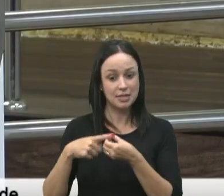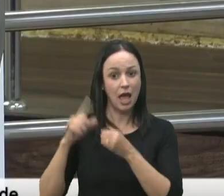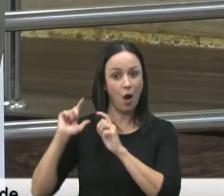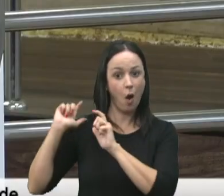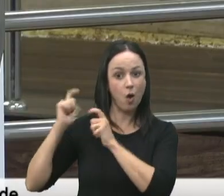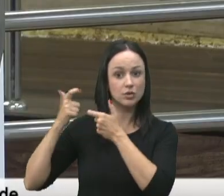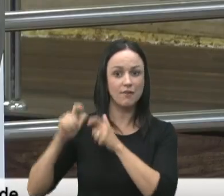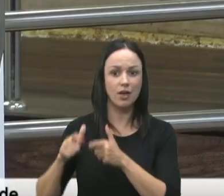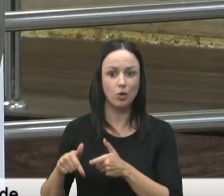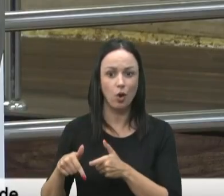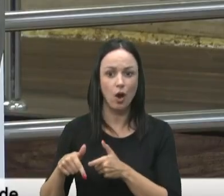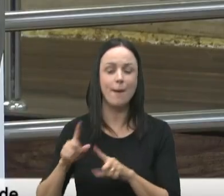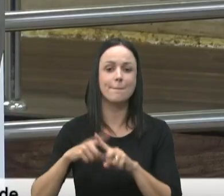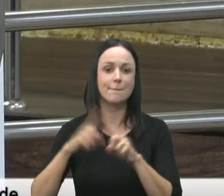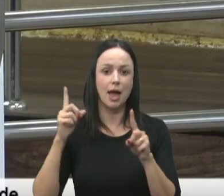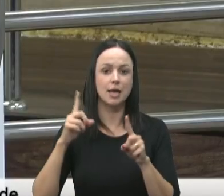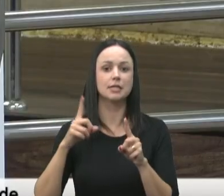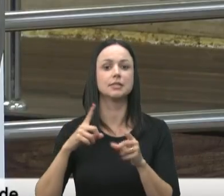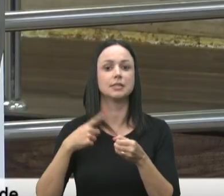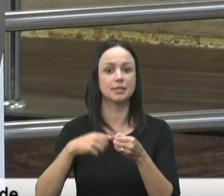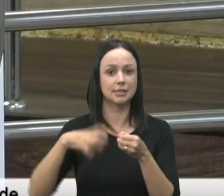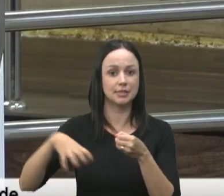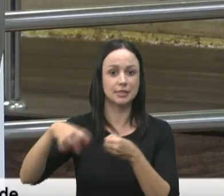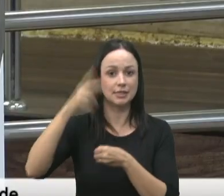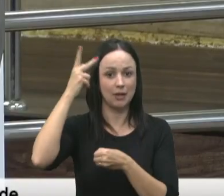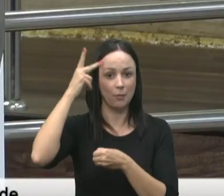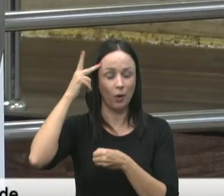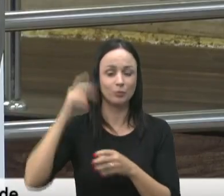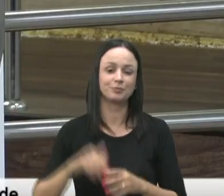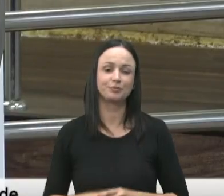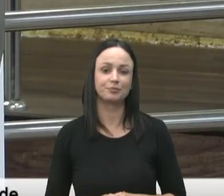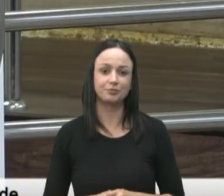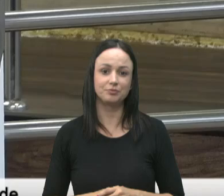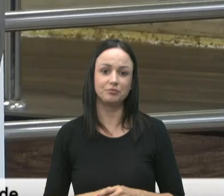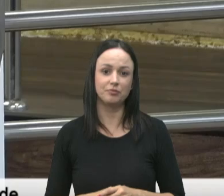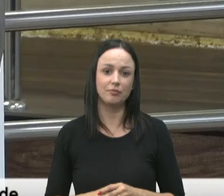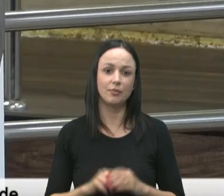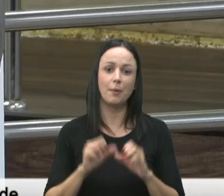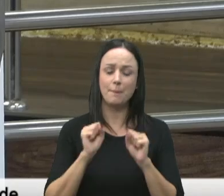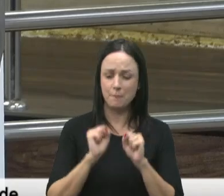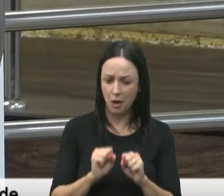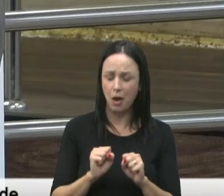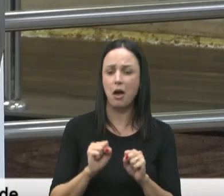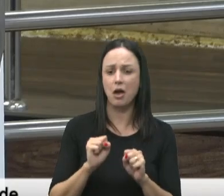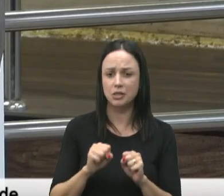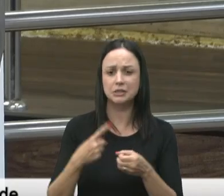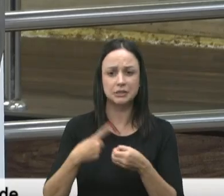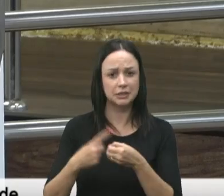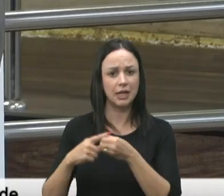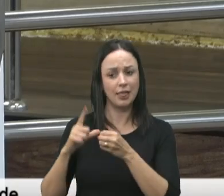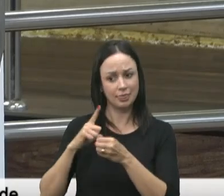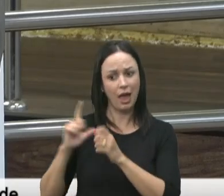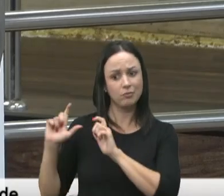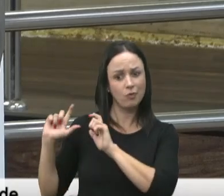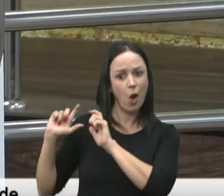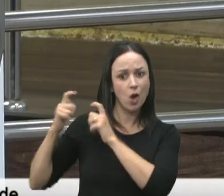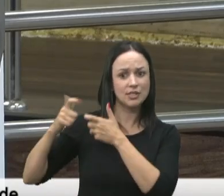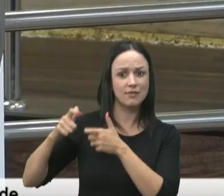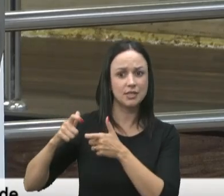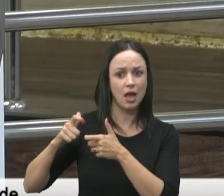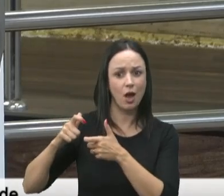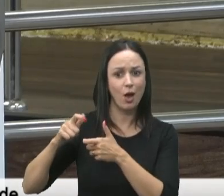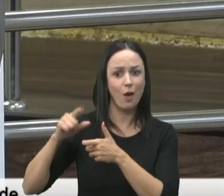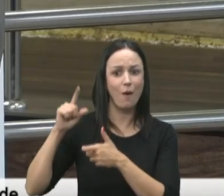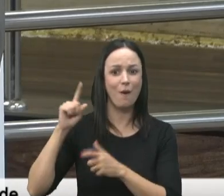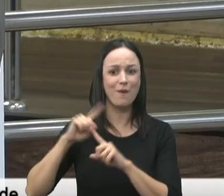como boa parte do interior de São Paulo. Agora, pode até ser conservadora, mas nessa cidade